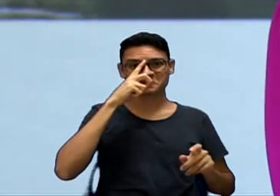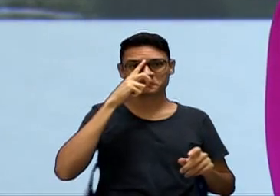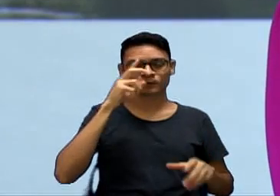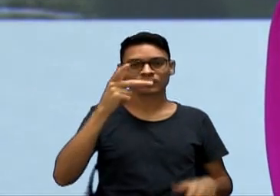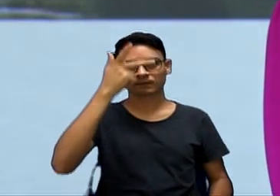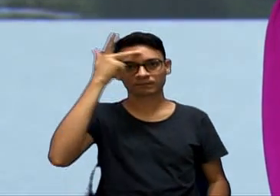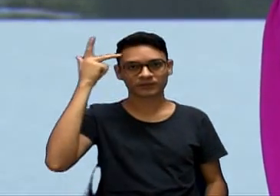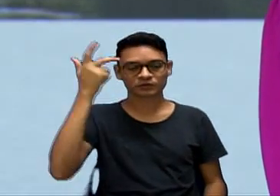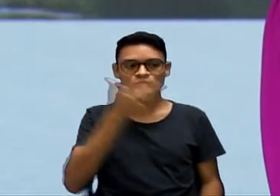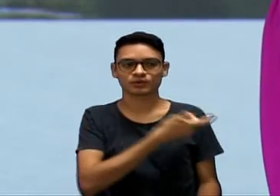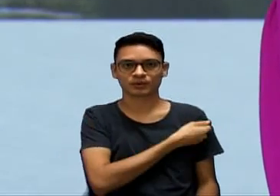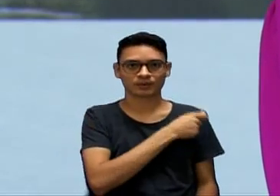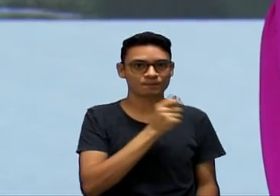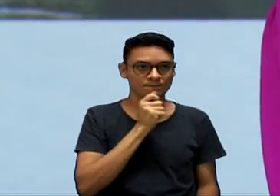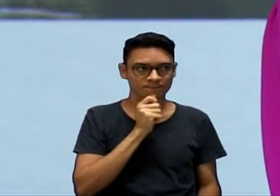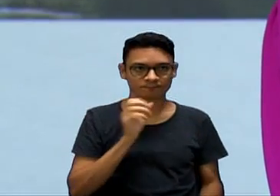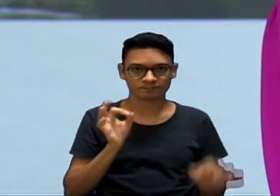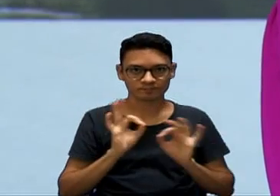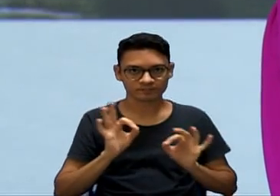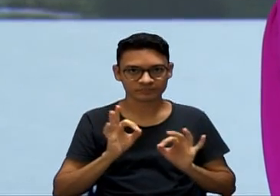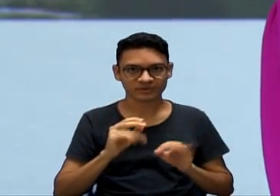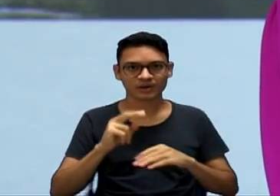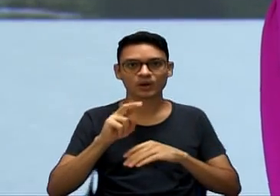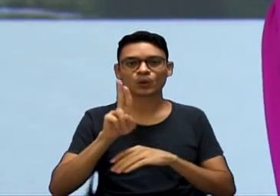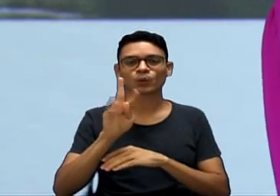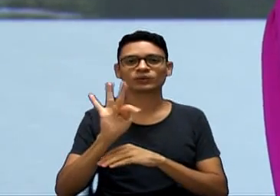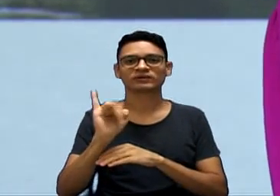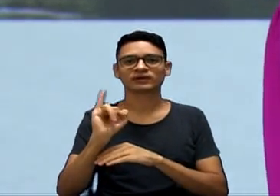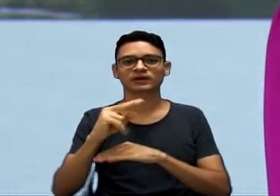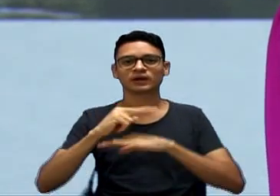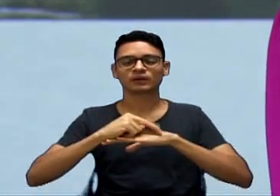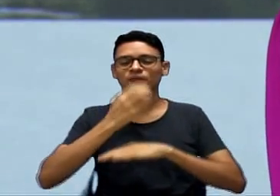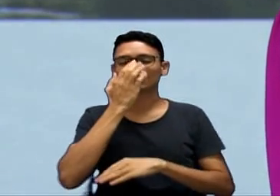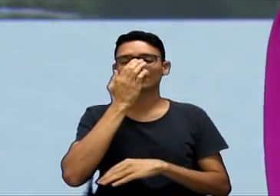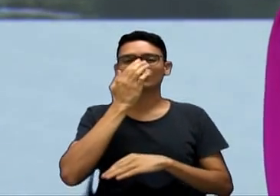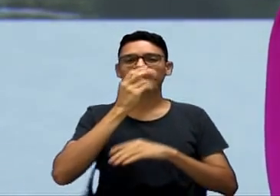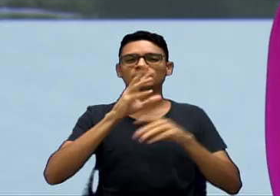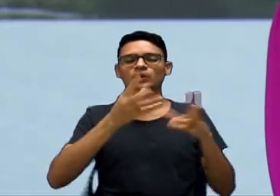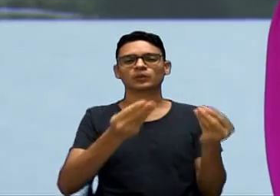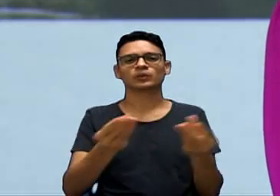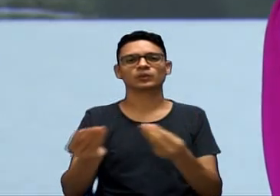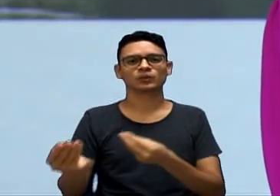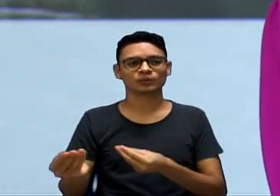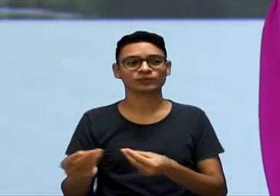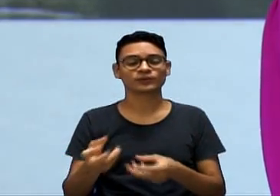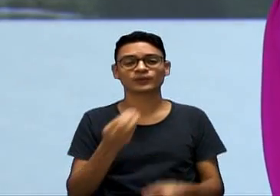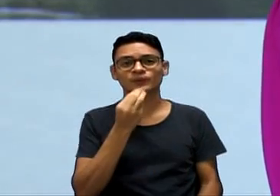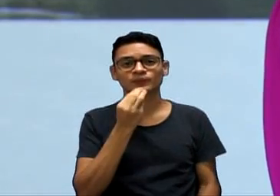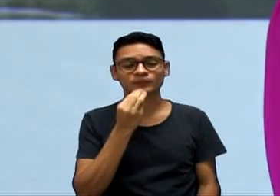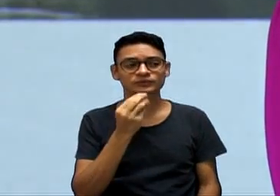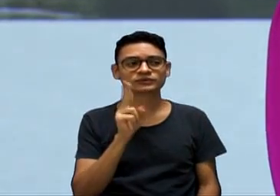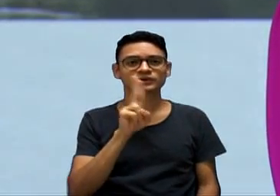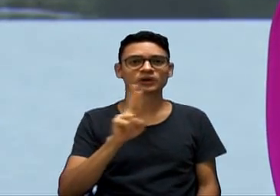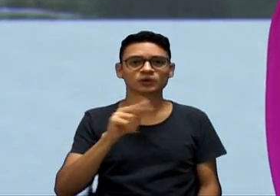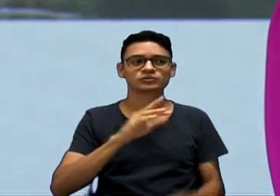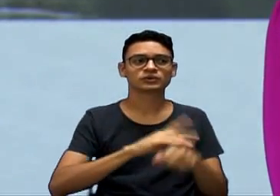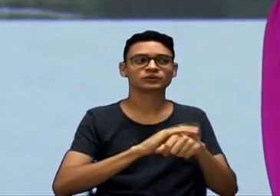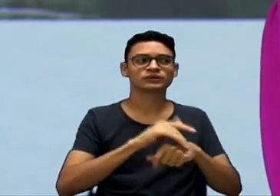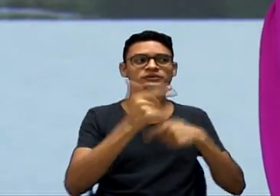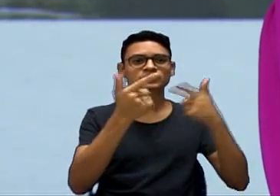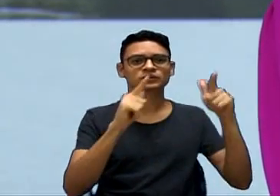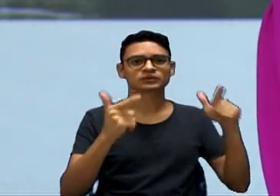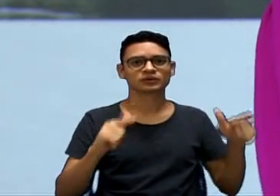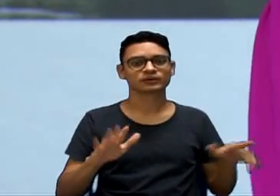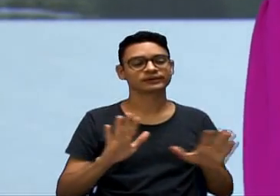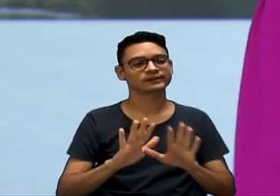foram vacinadas lotaram as UTIs. UTIs que poderiam ser utilizadas para outras patologias,